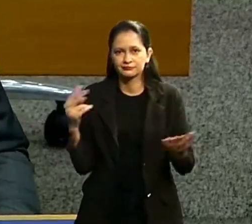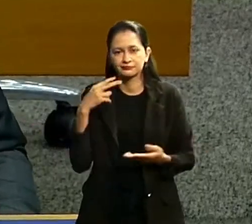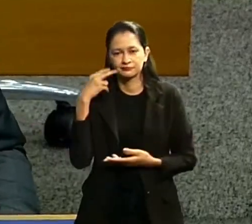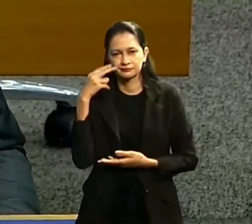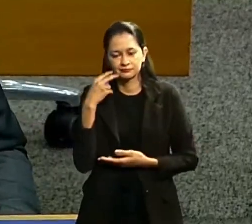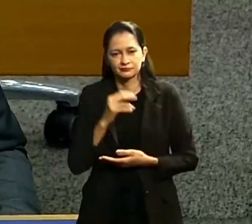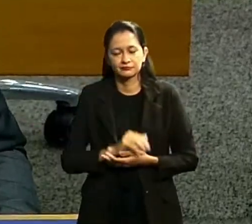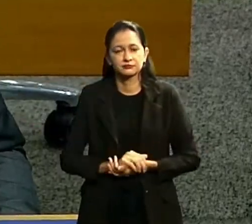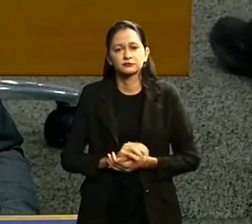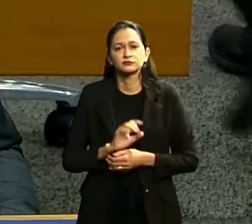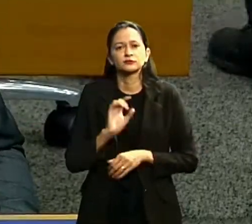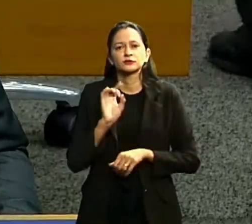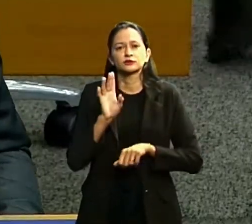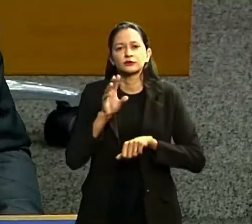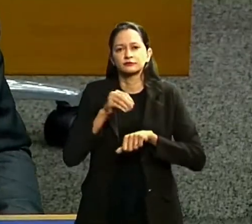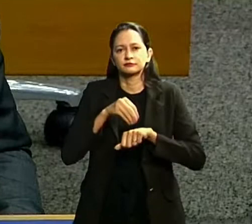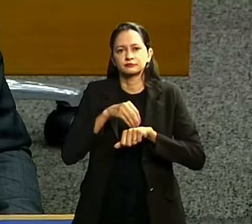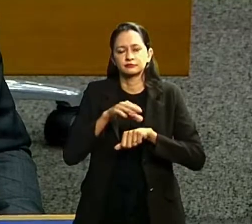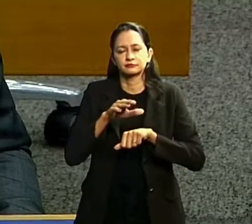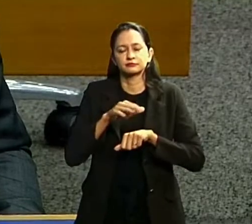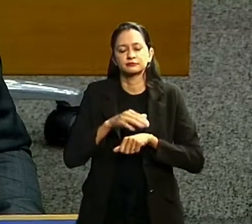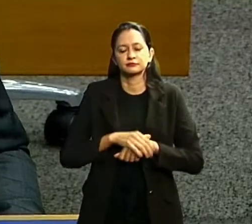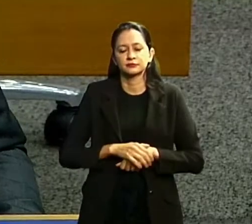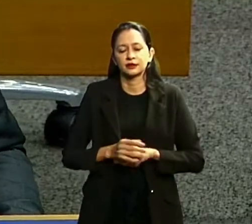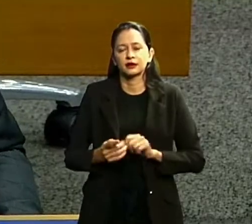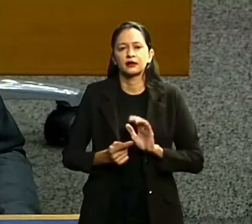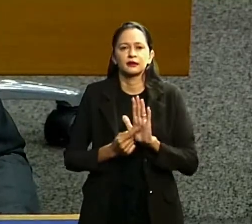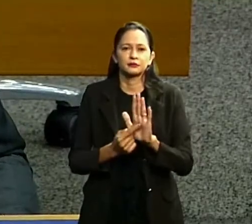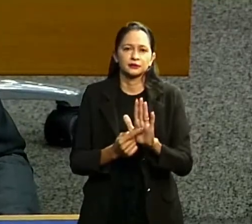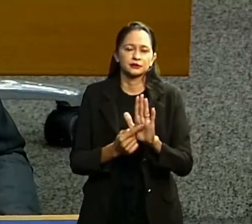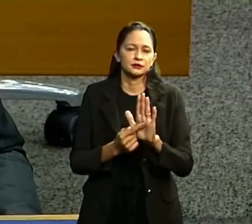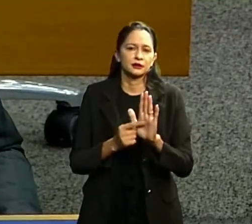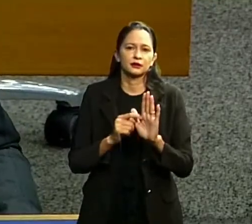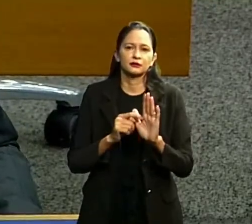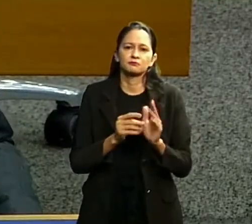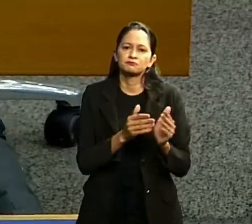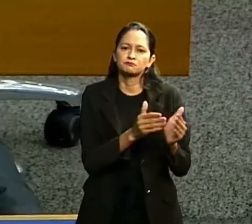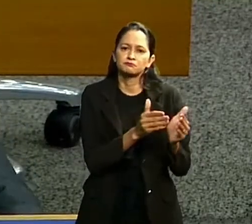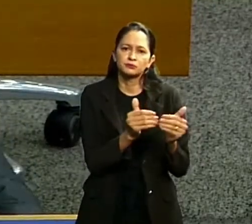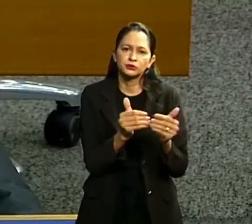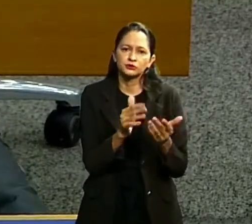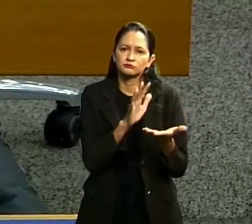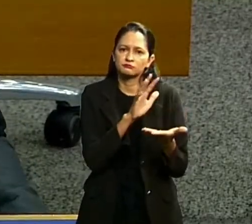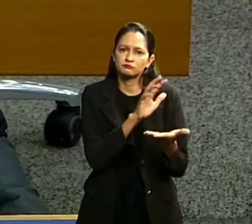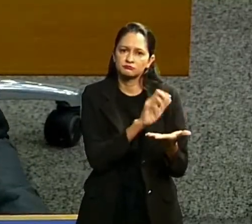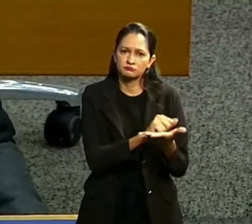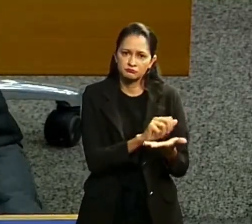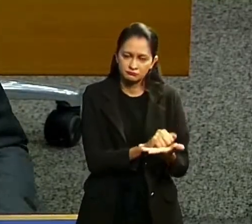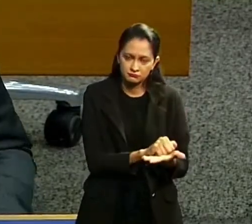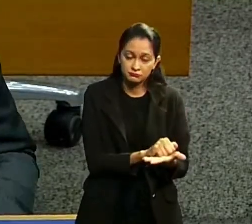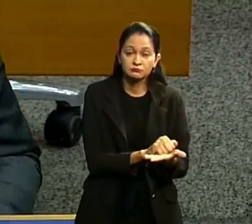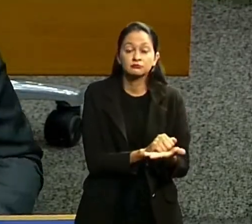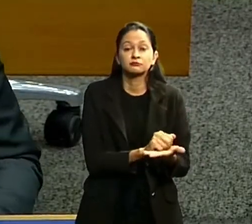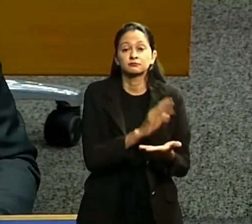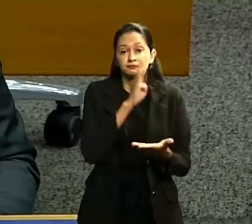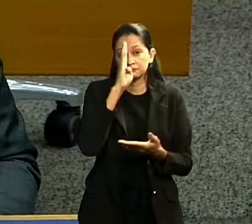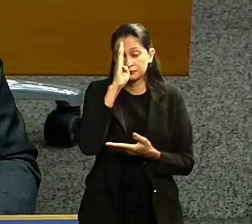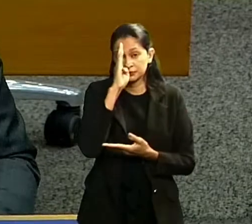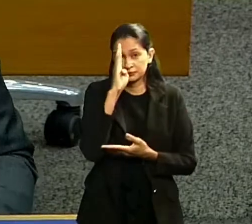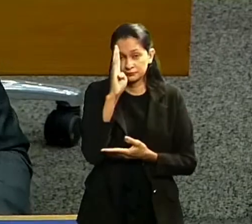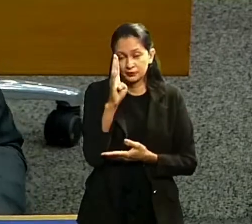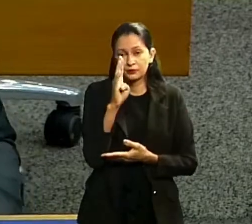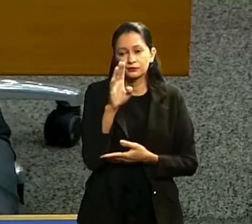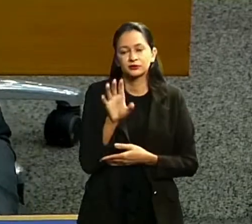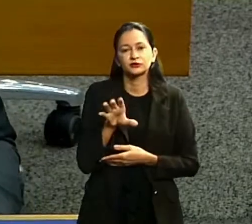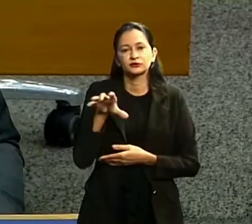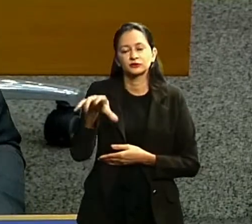casa. Apenas para registrar a apresentação de diversos requerimentos devidamente formalizados, direcionados principalmente para os